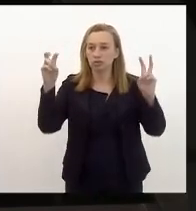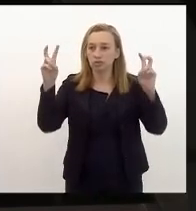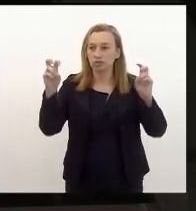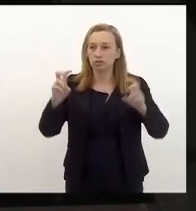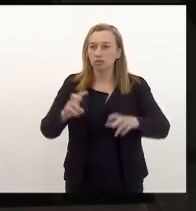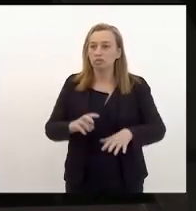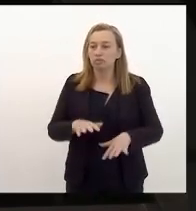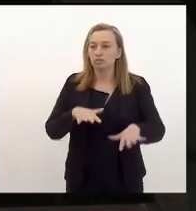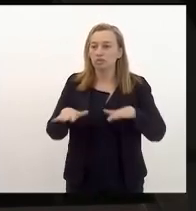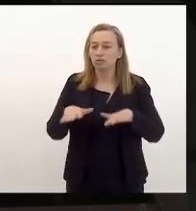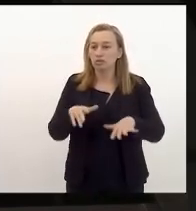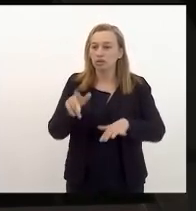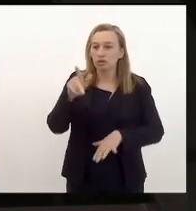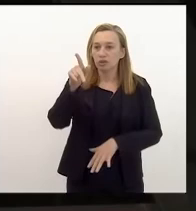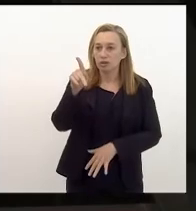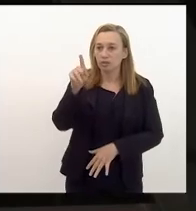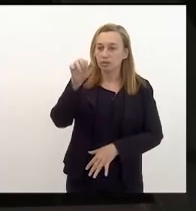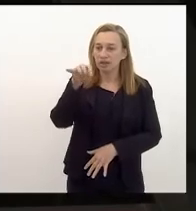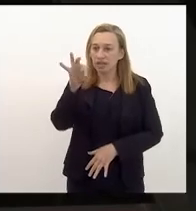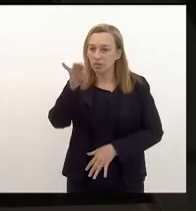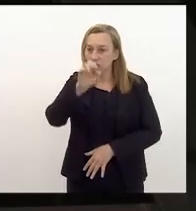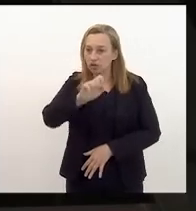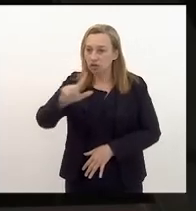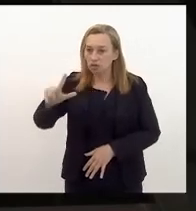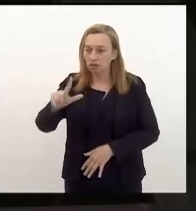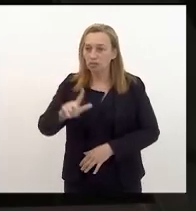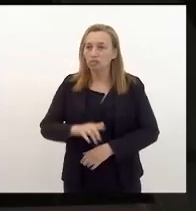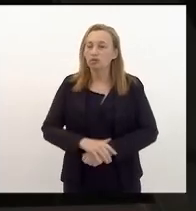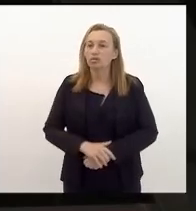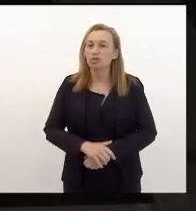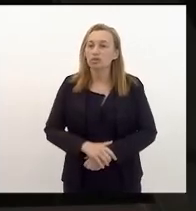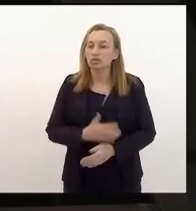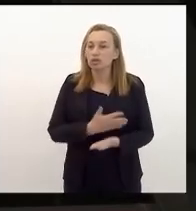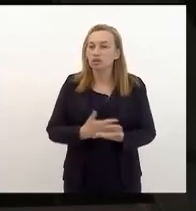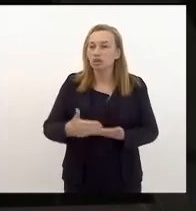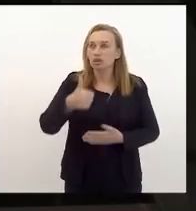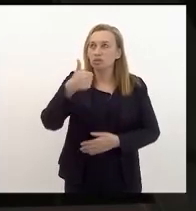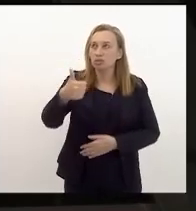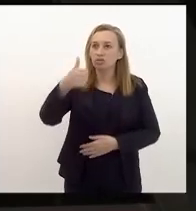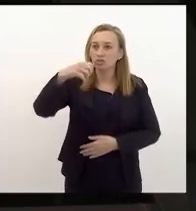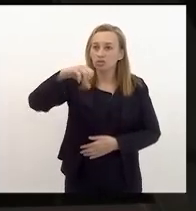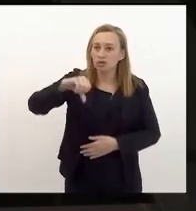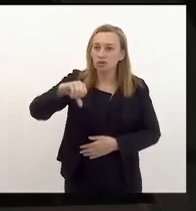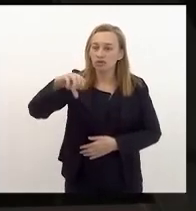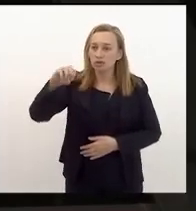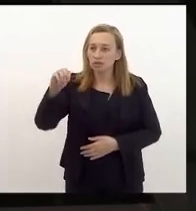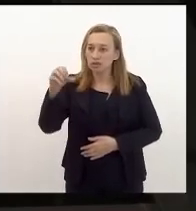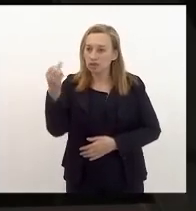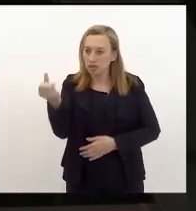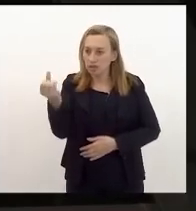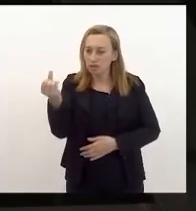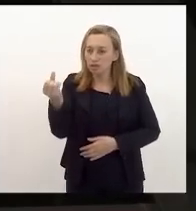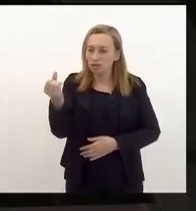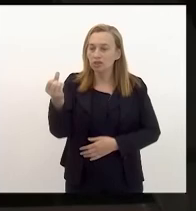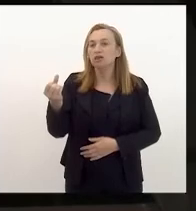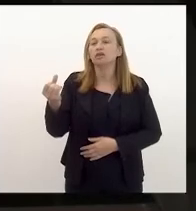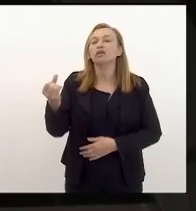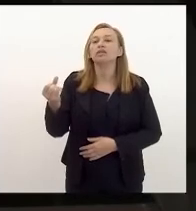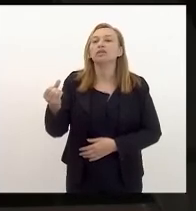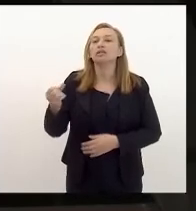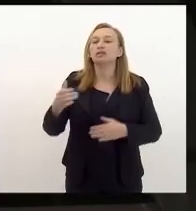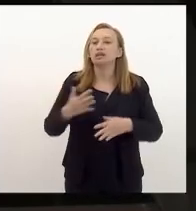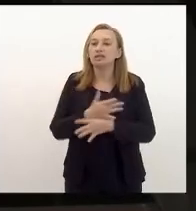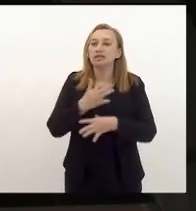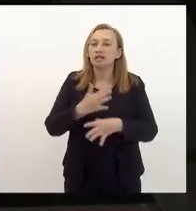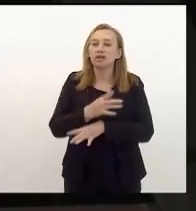movimento pentecostal teve início em 1906, na cidade americana de Los Angeles, nos